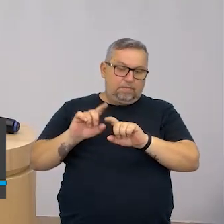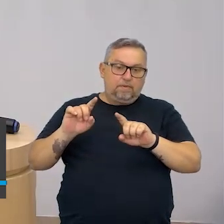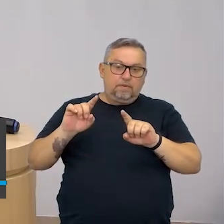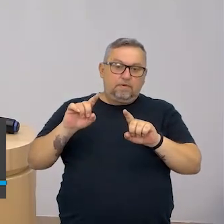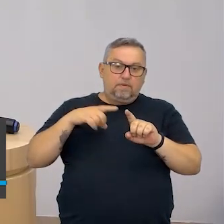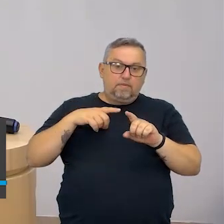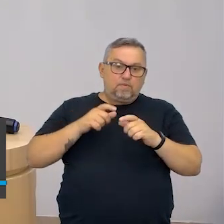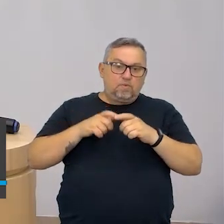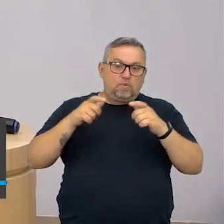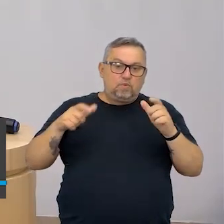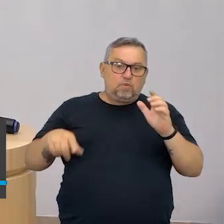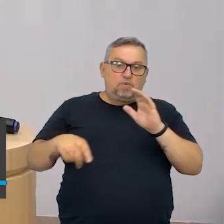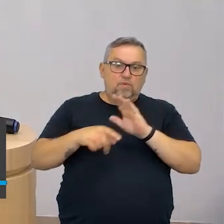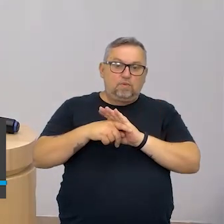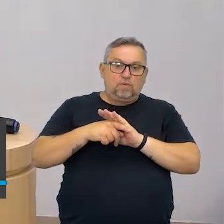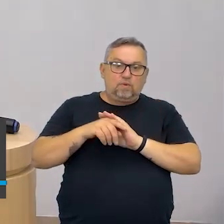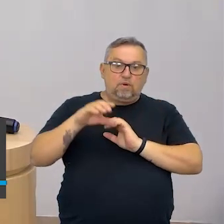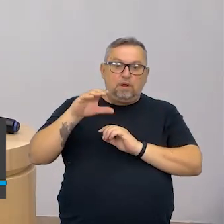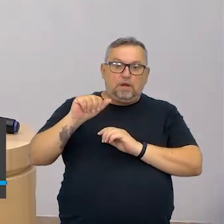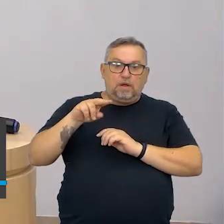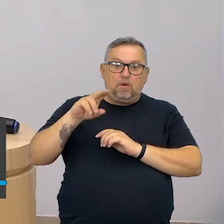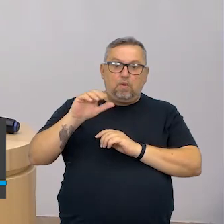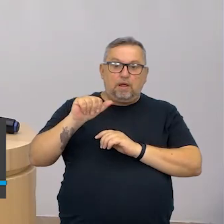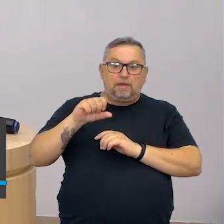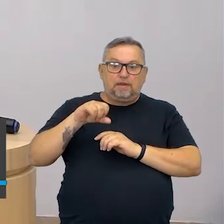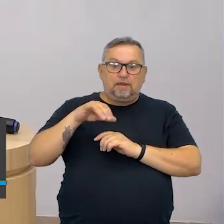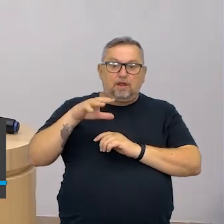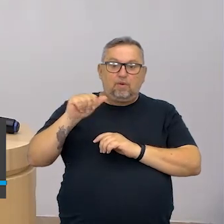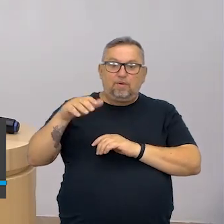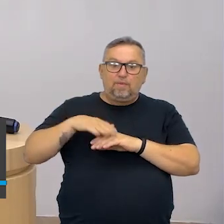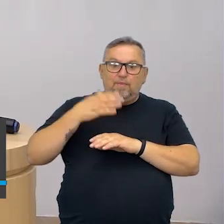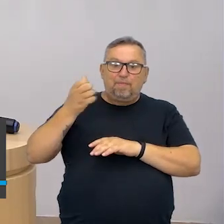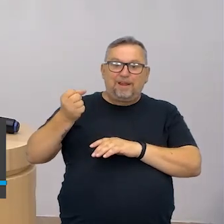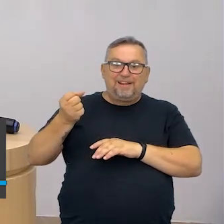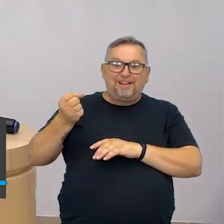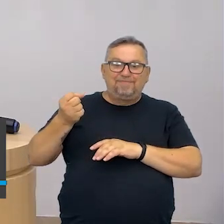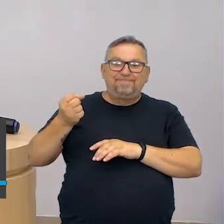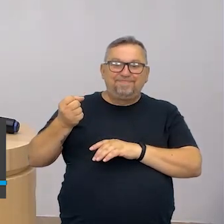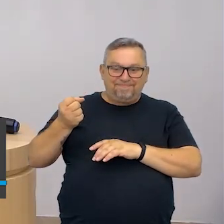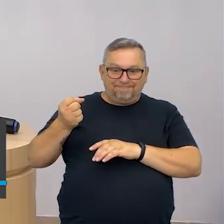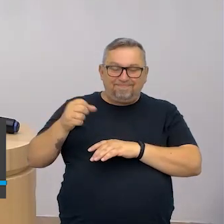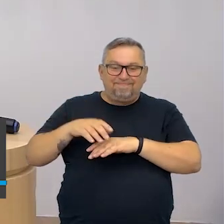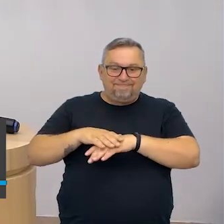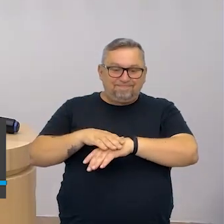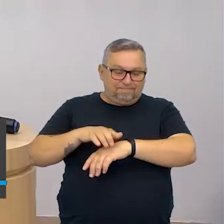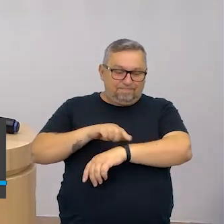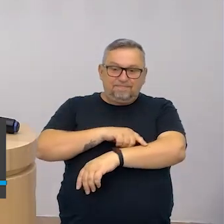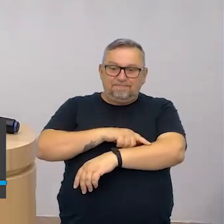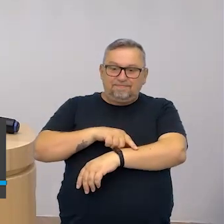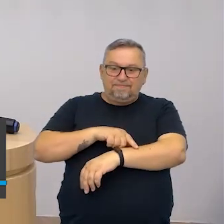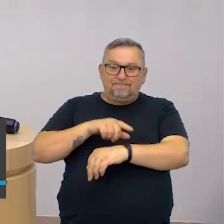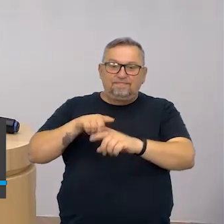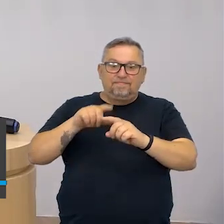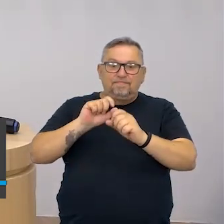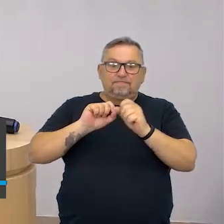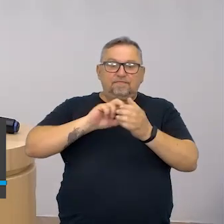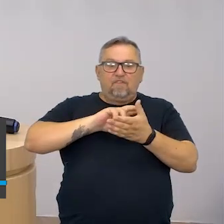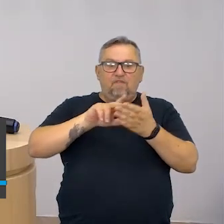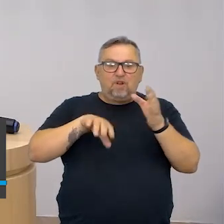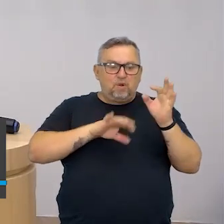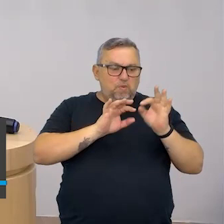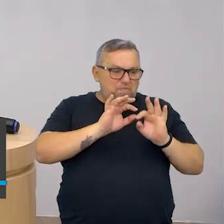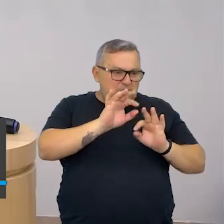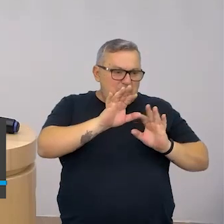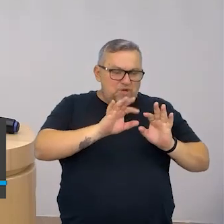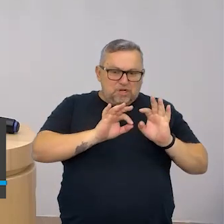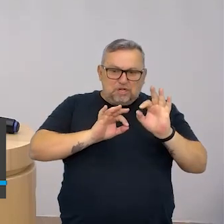superioridade do caucasiano, ou seja, daquelas pessoas que têm a cor de pele branca. E para isso ele fez várias medidas,